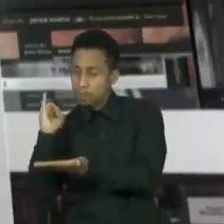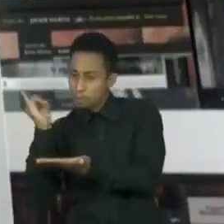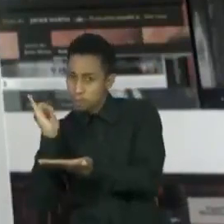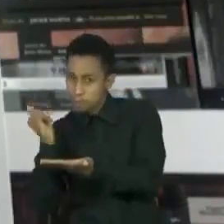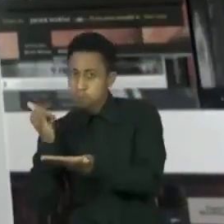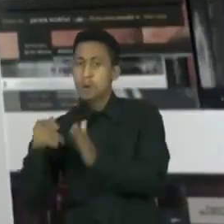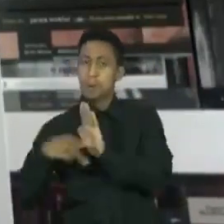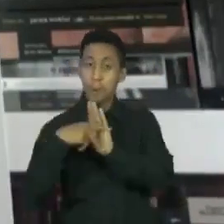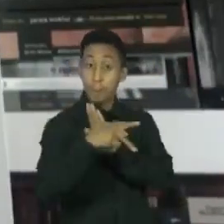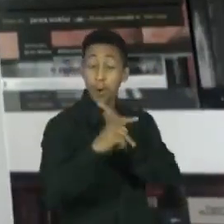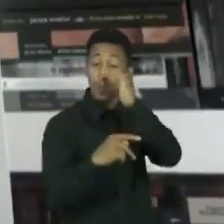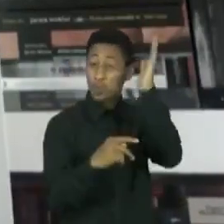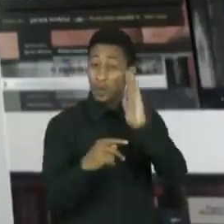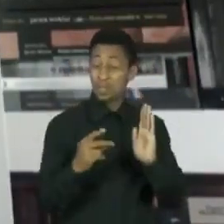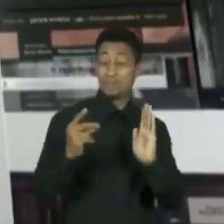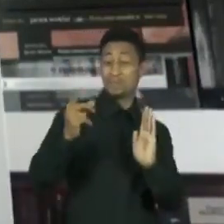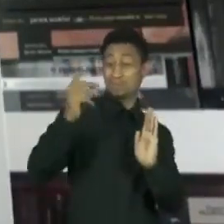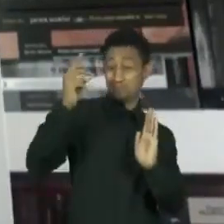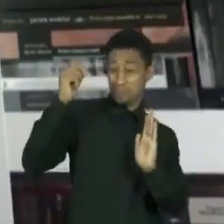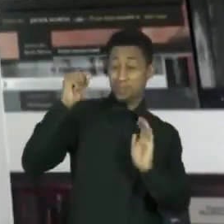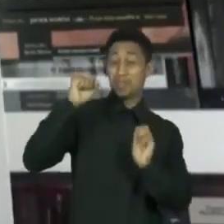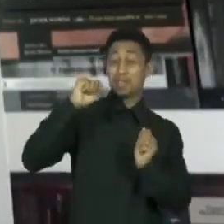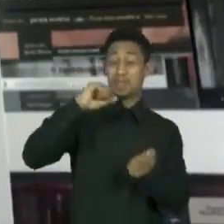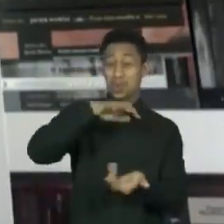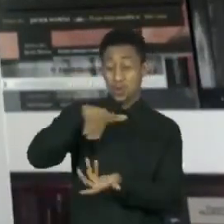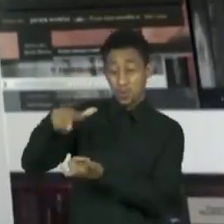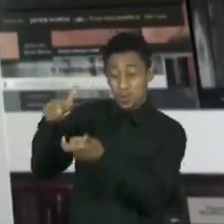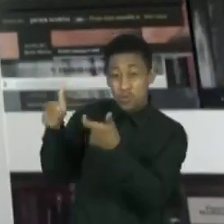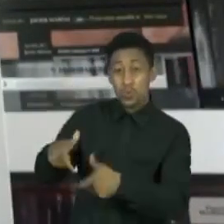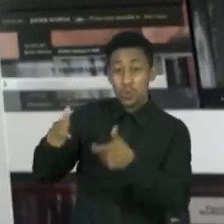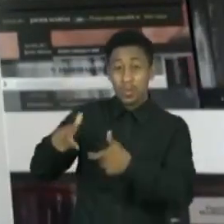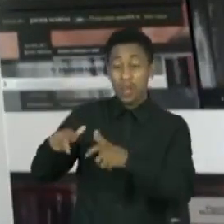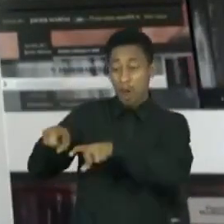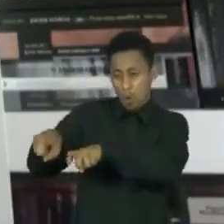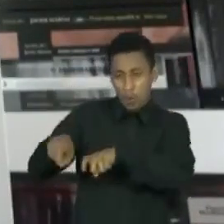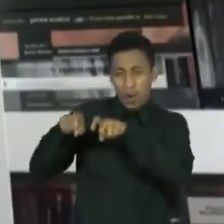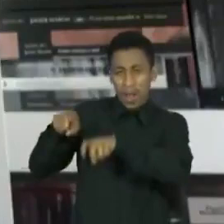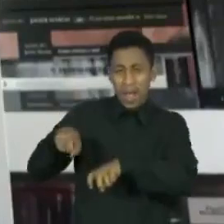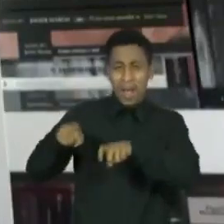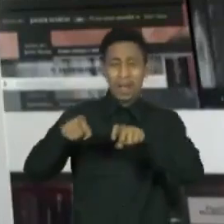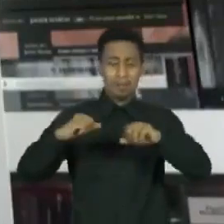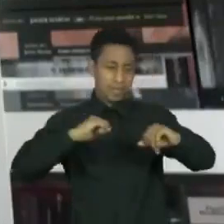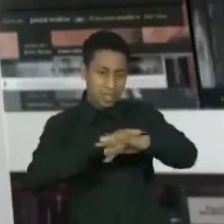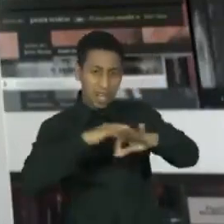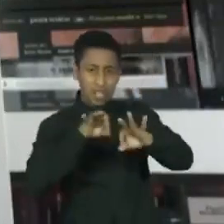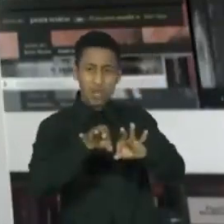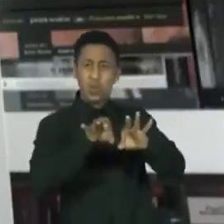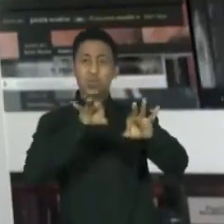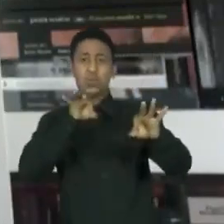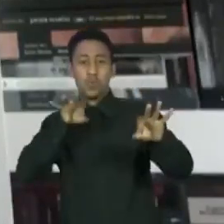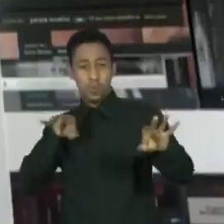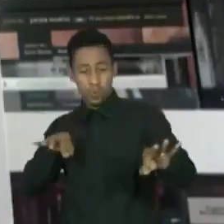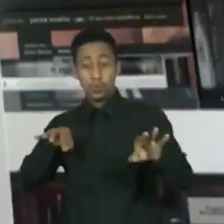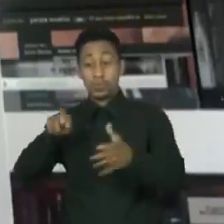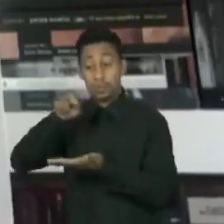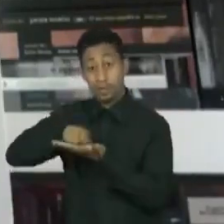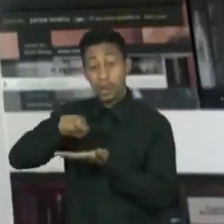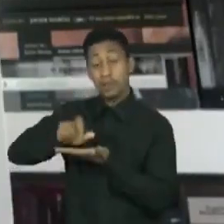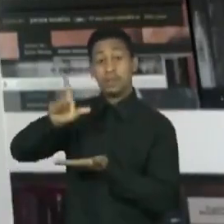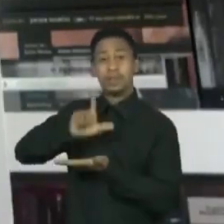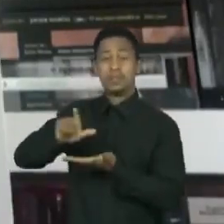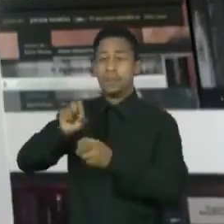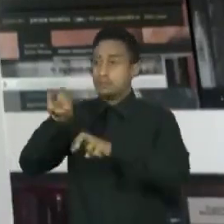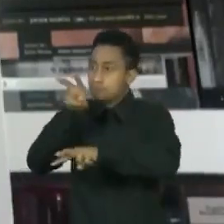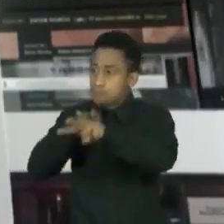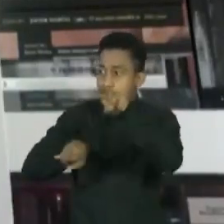Brasil arcaico, numa geografia rural, longe dos grandes centros onde se produz a literatura atualmente mais visível